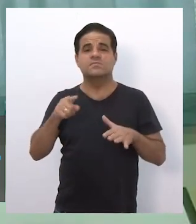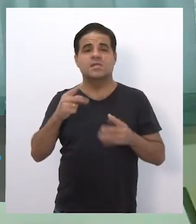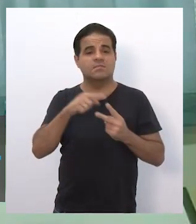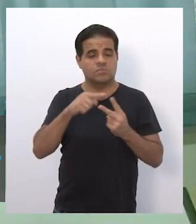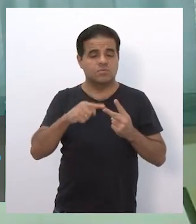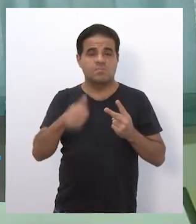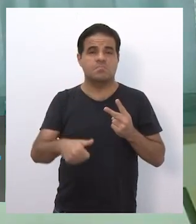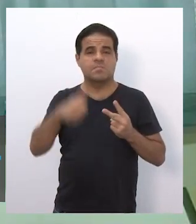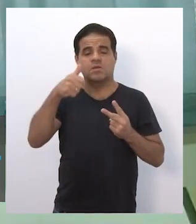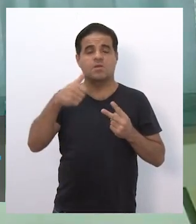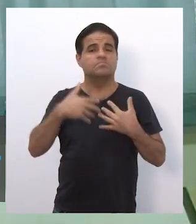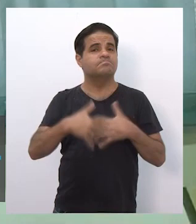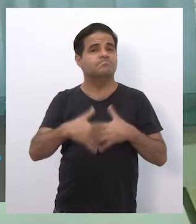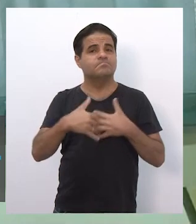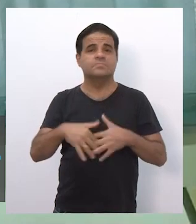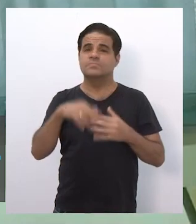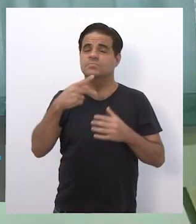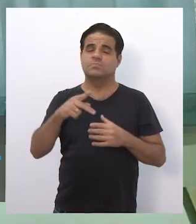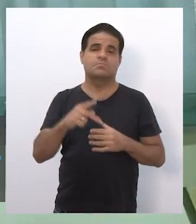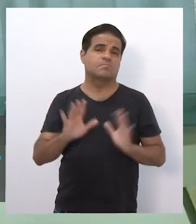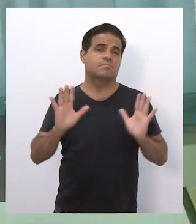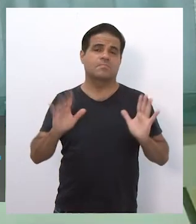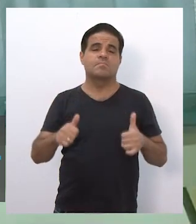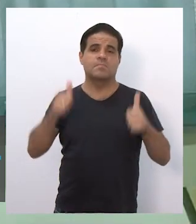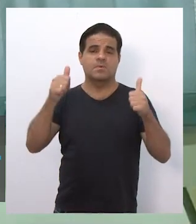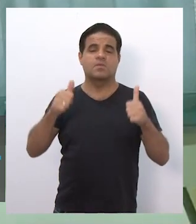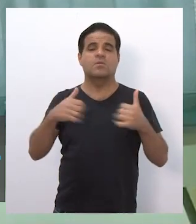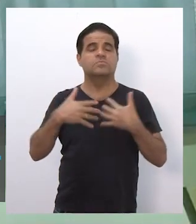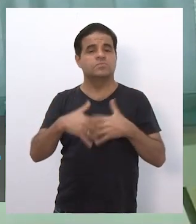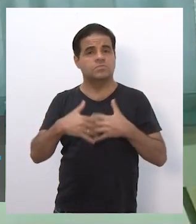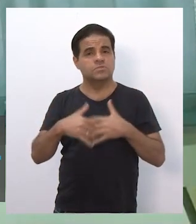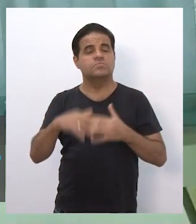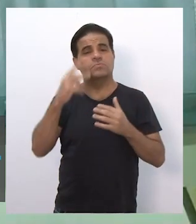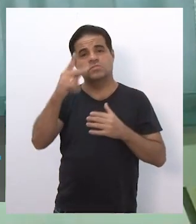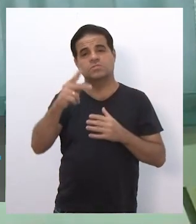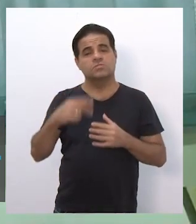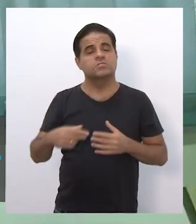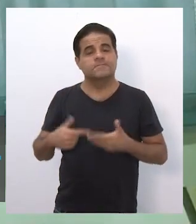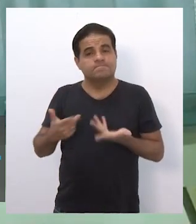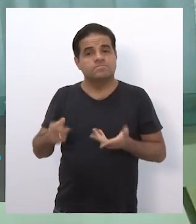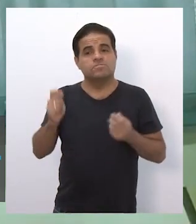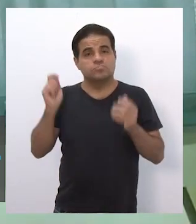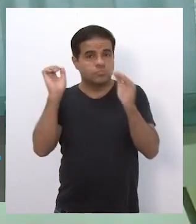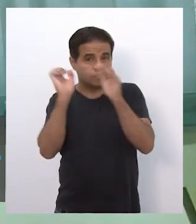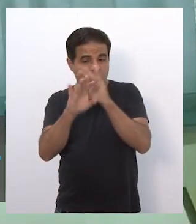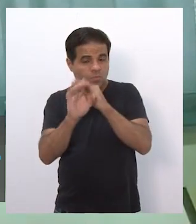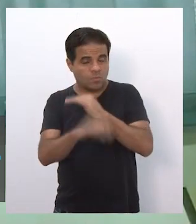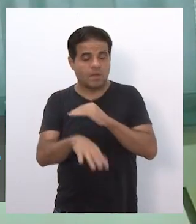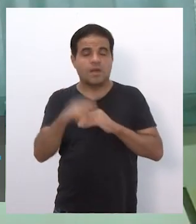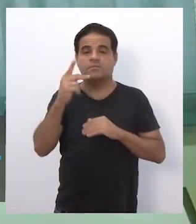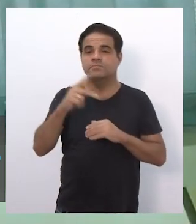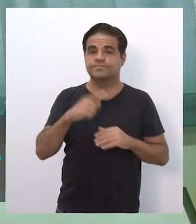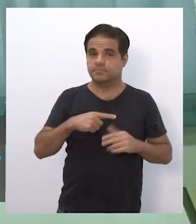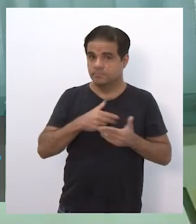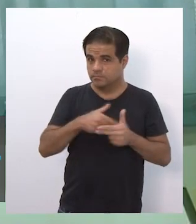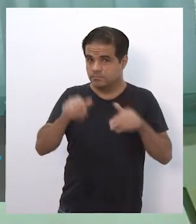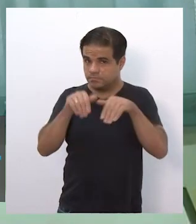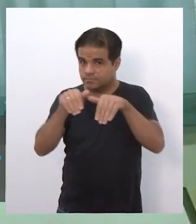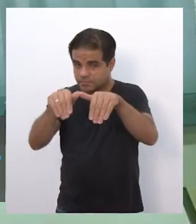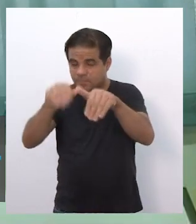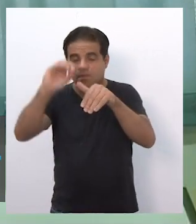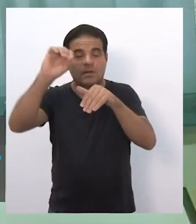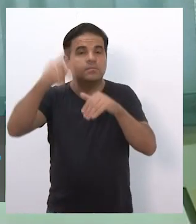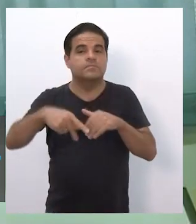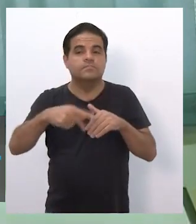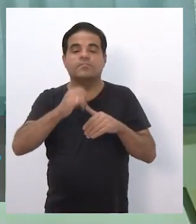2 dispositivos na sua máquina. Um dispositivo que guarde apenas o seu sistema operacional, no caso, um